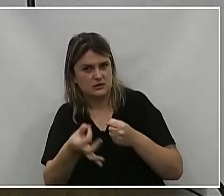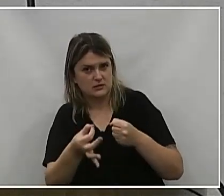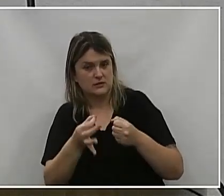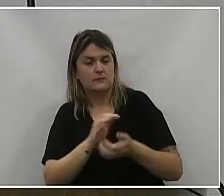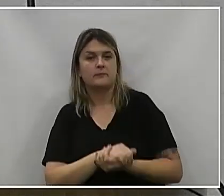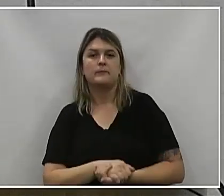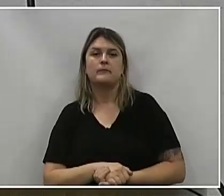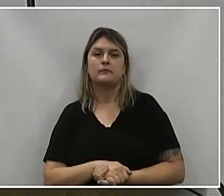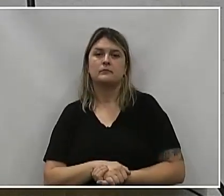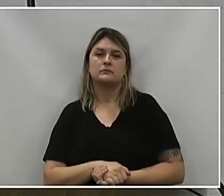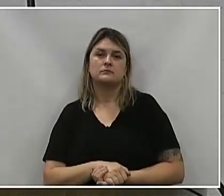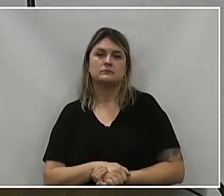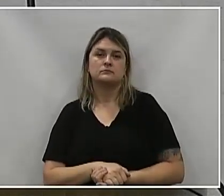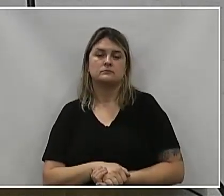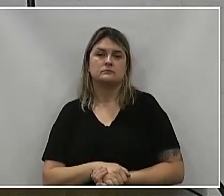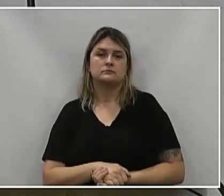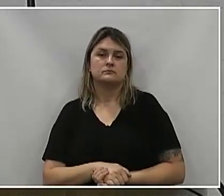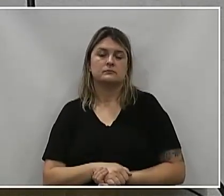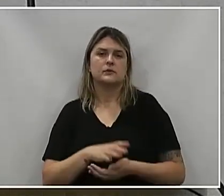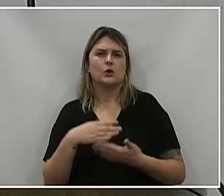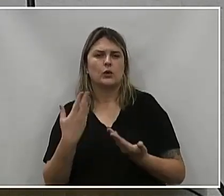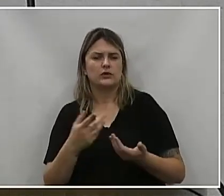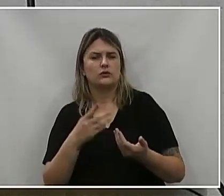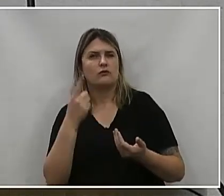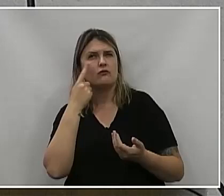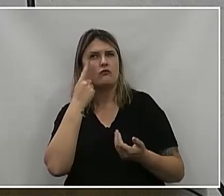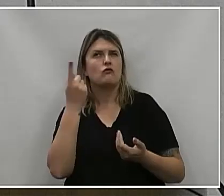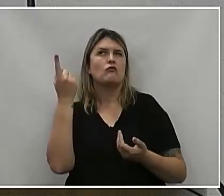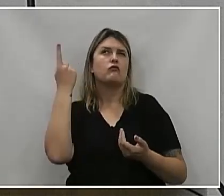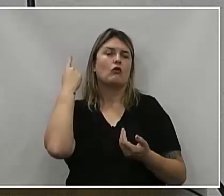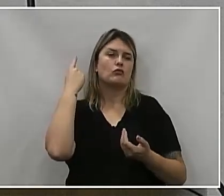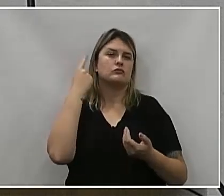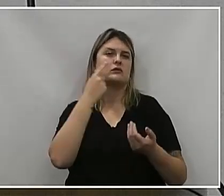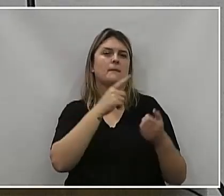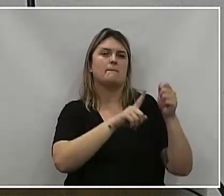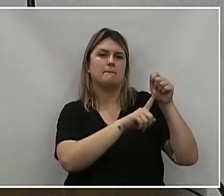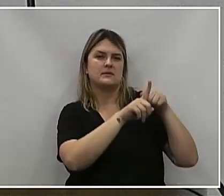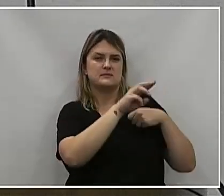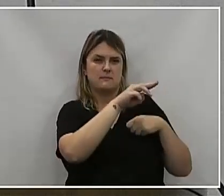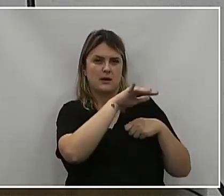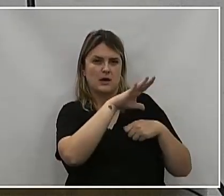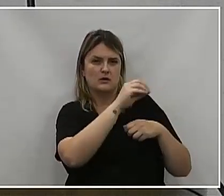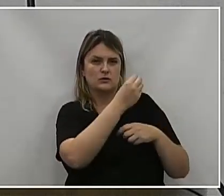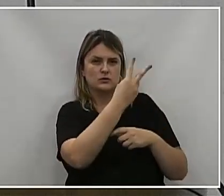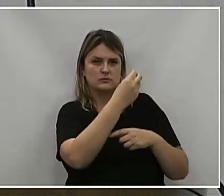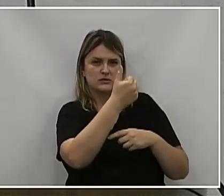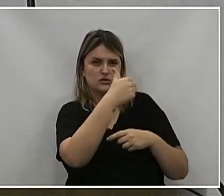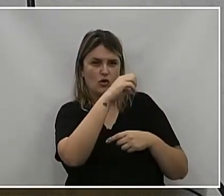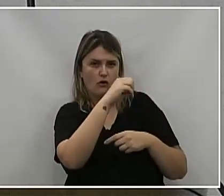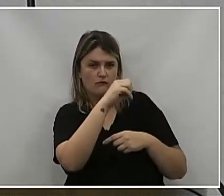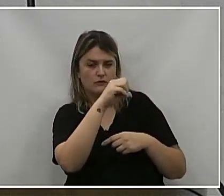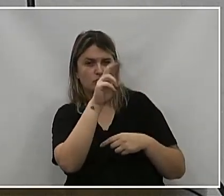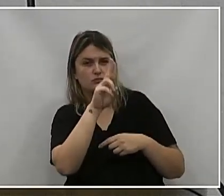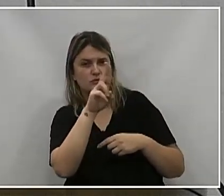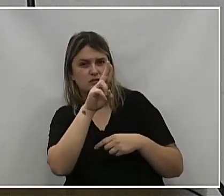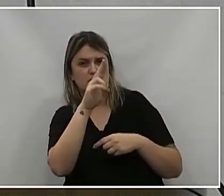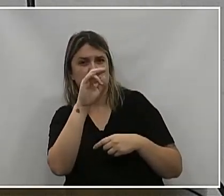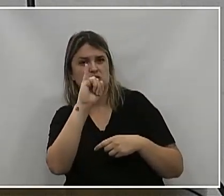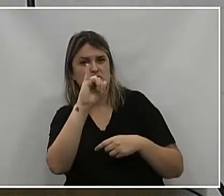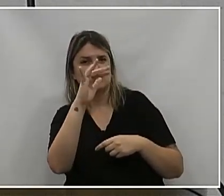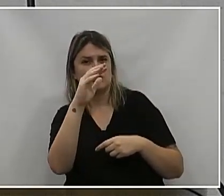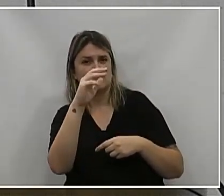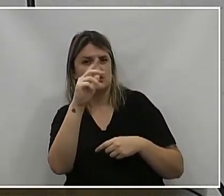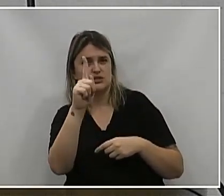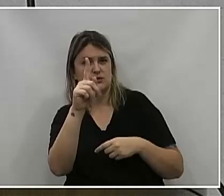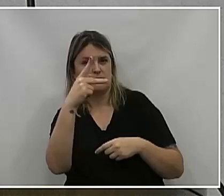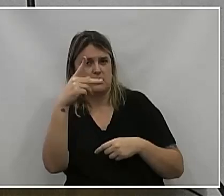para aquele período de maio de 2019, e usando o IGPM, né, os